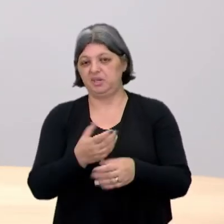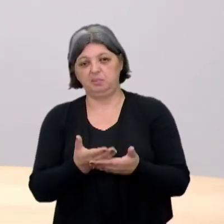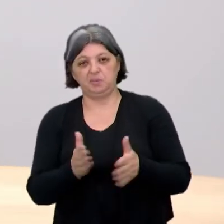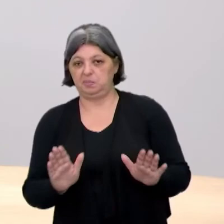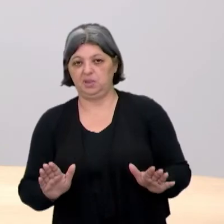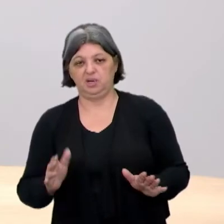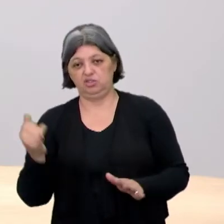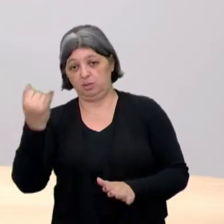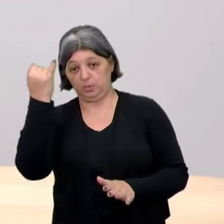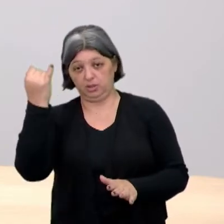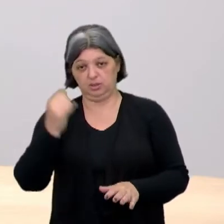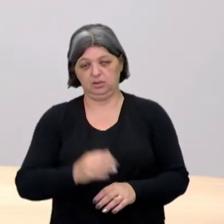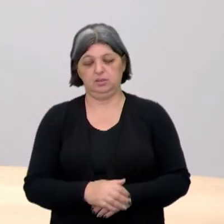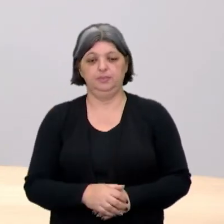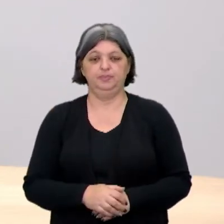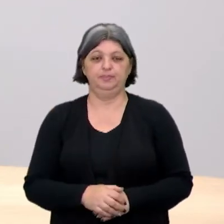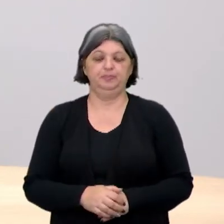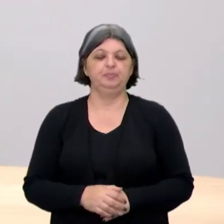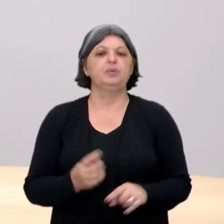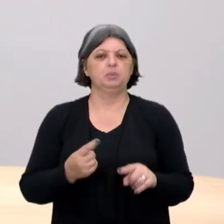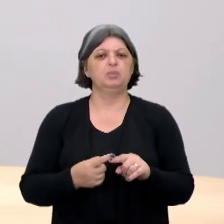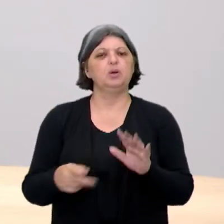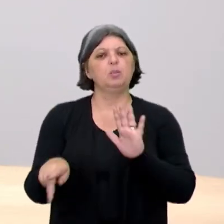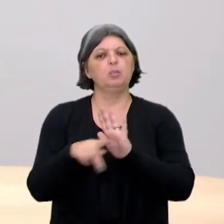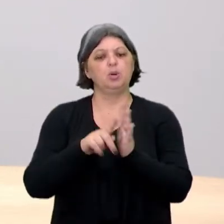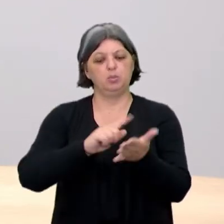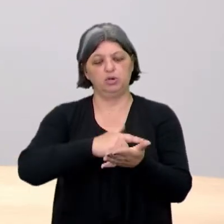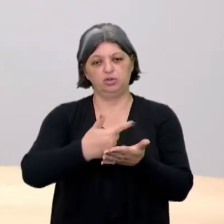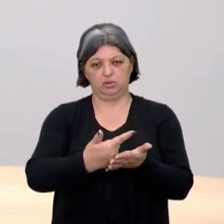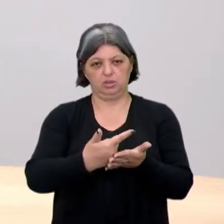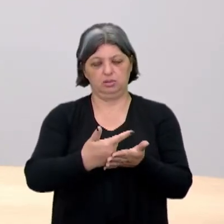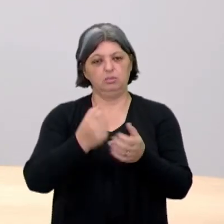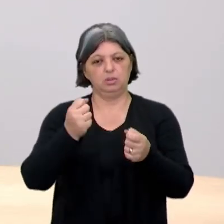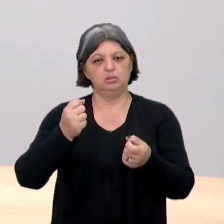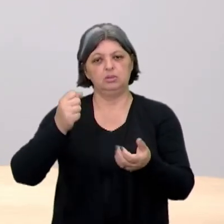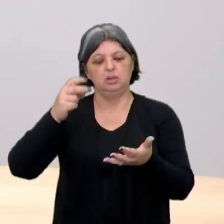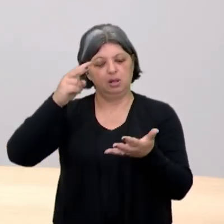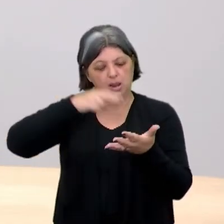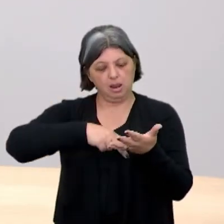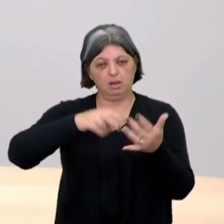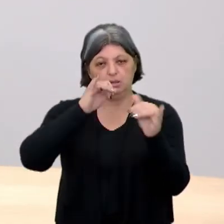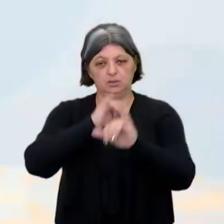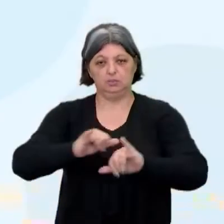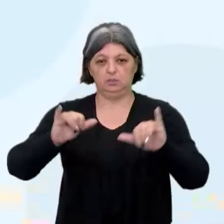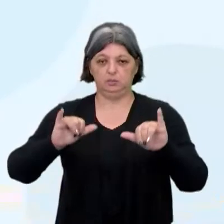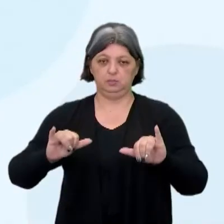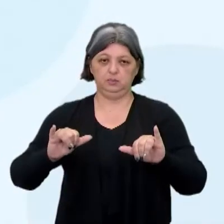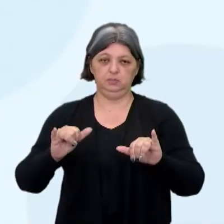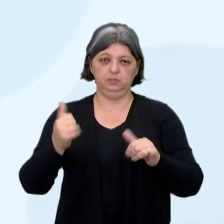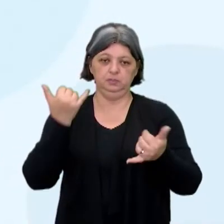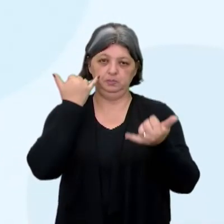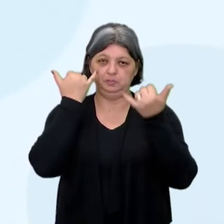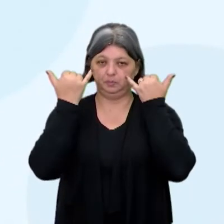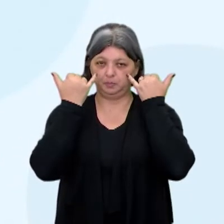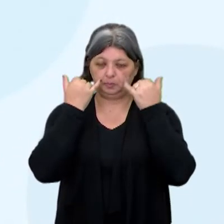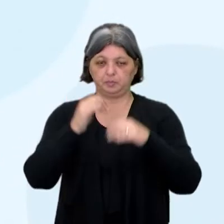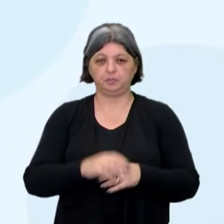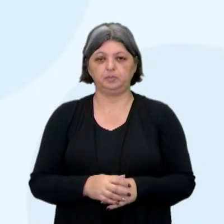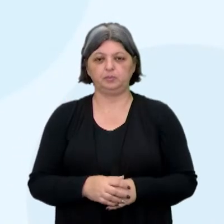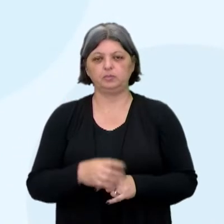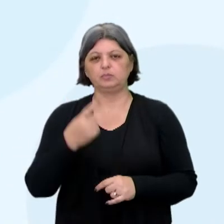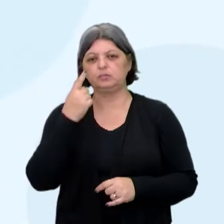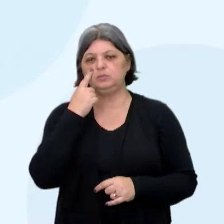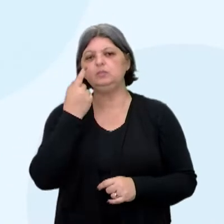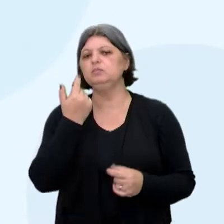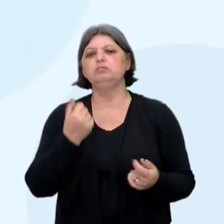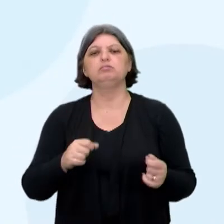Aí eu acho interessante porque no próprio jornal a gente pode ver notícias como, por exemplo, assim, ó, né? Outra abordagem, né? Essa